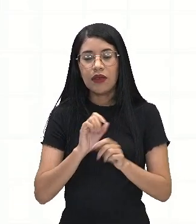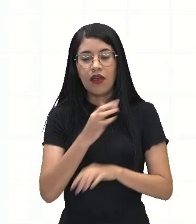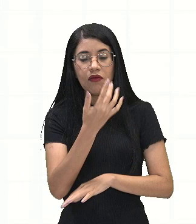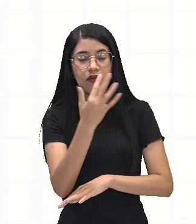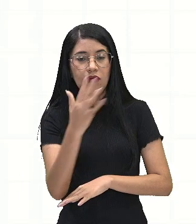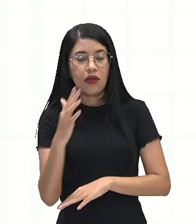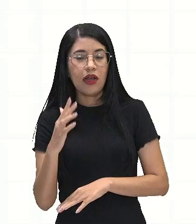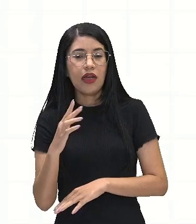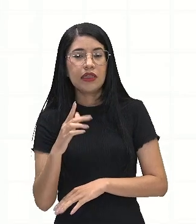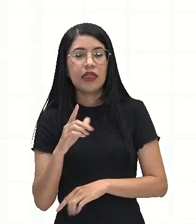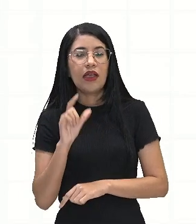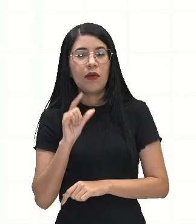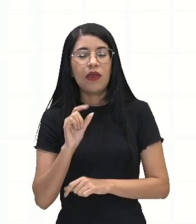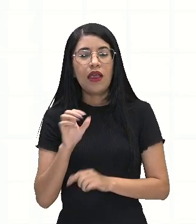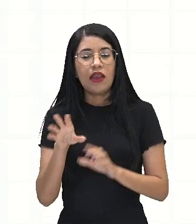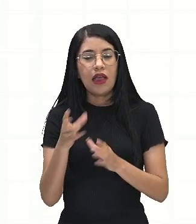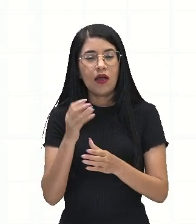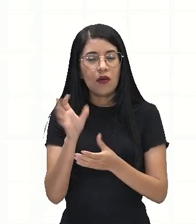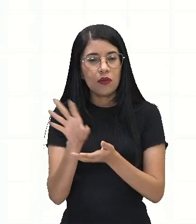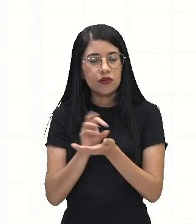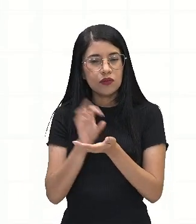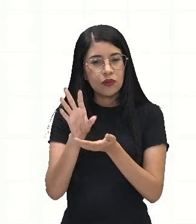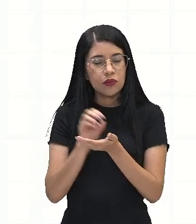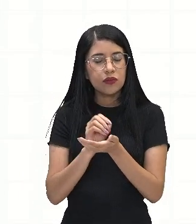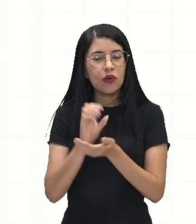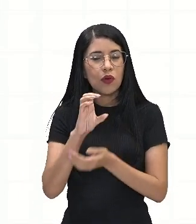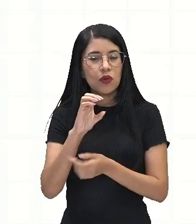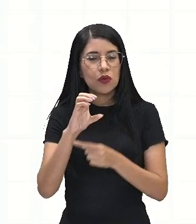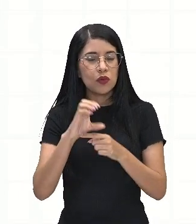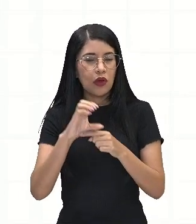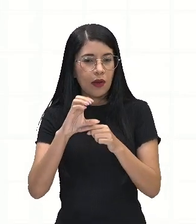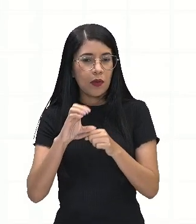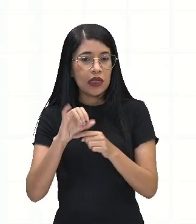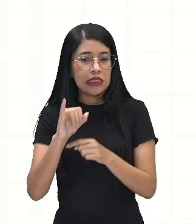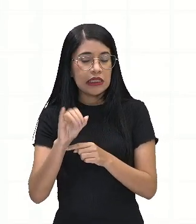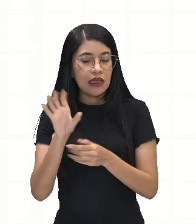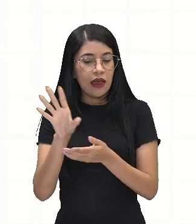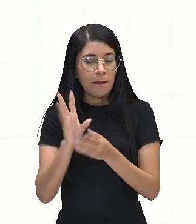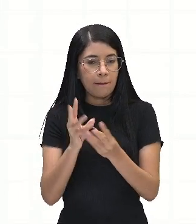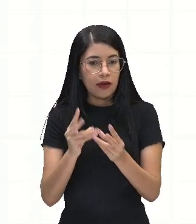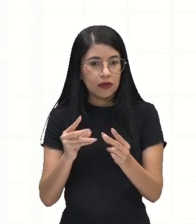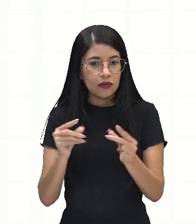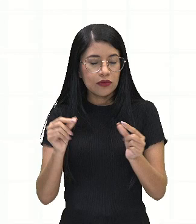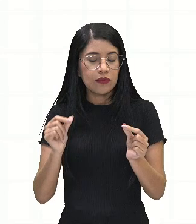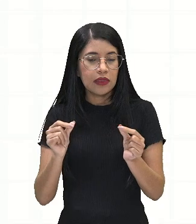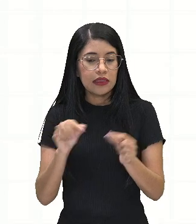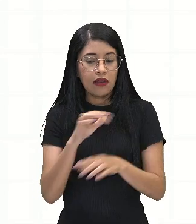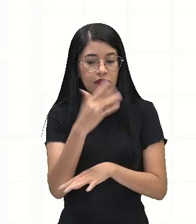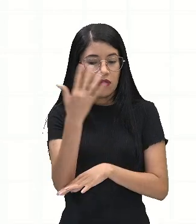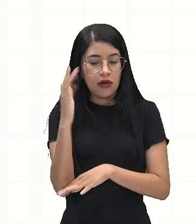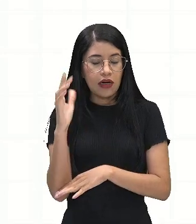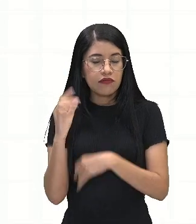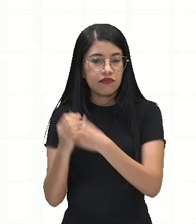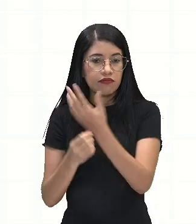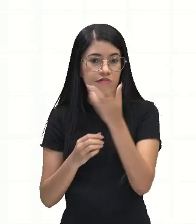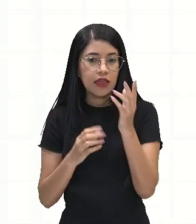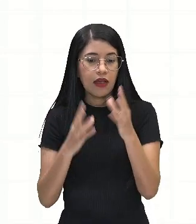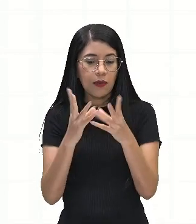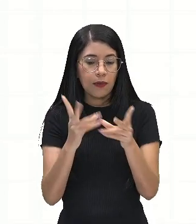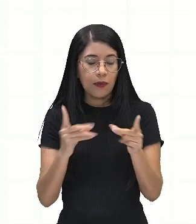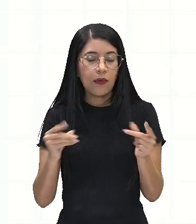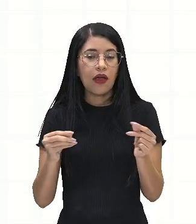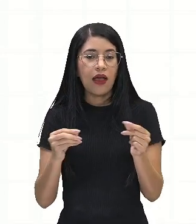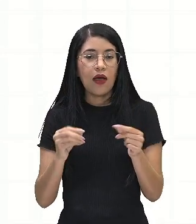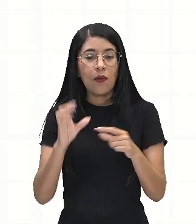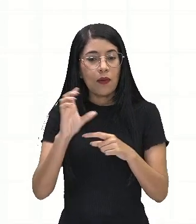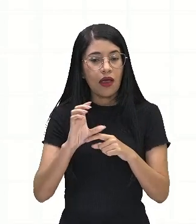um grande sumidouro de carbono. Se esse carbono for retirado, se essa floresta for retirada, esse carbono será devolvido